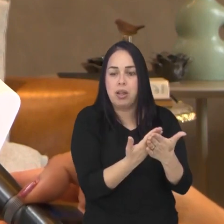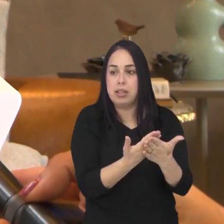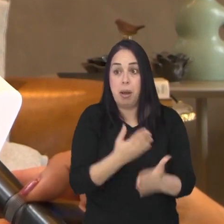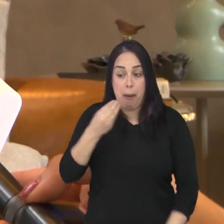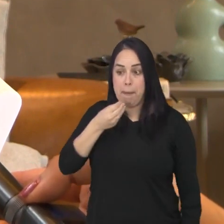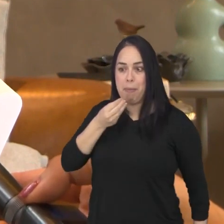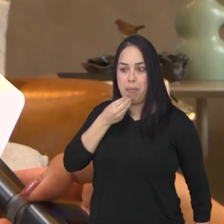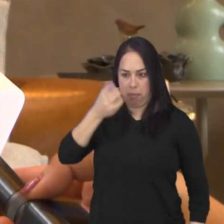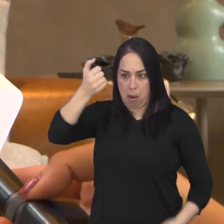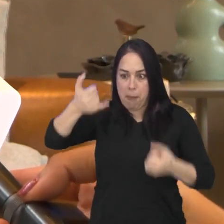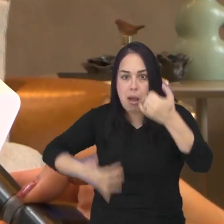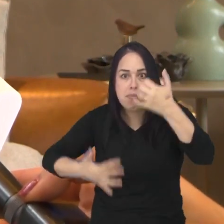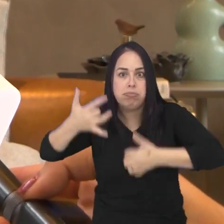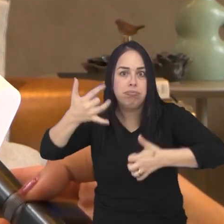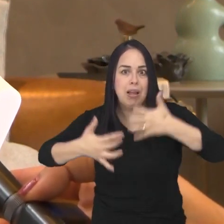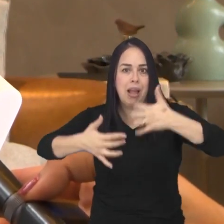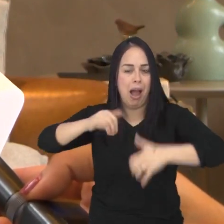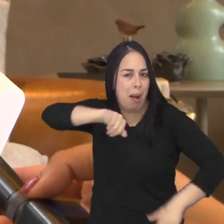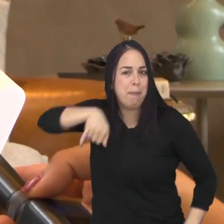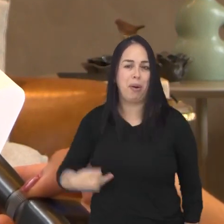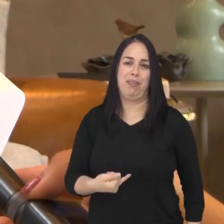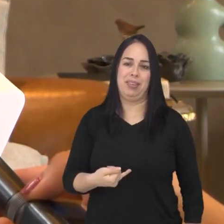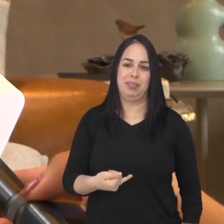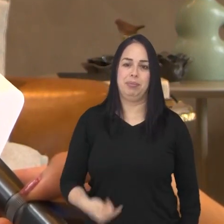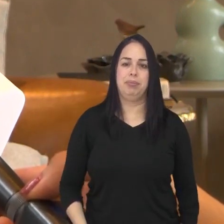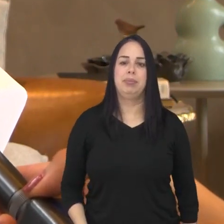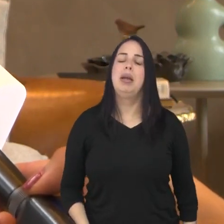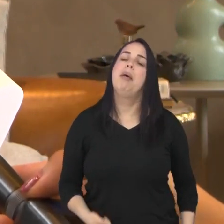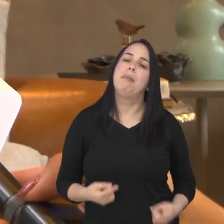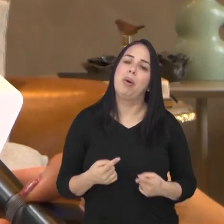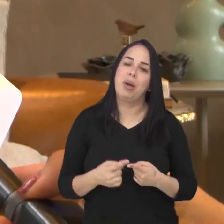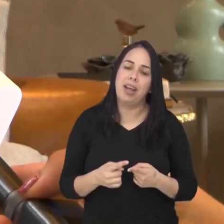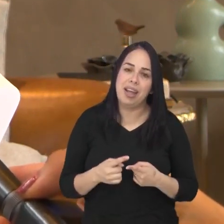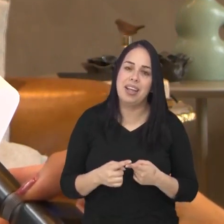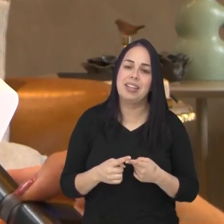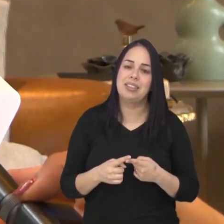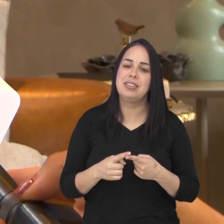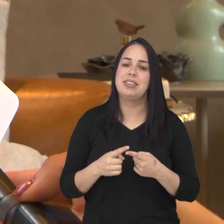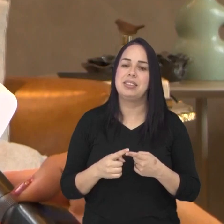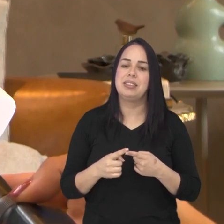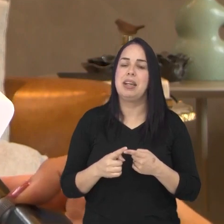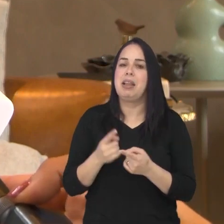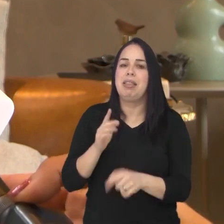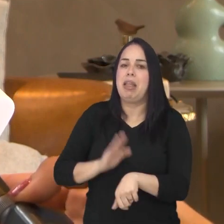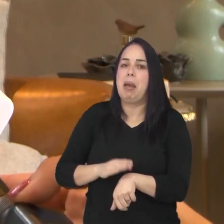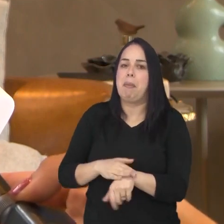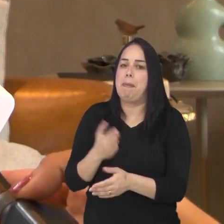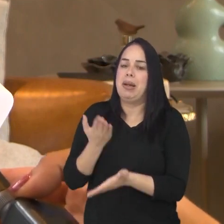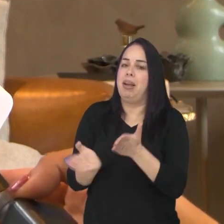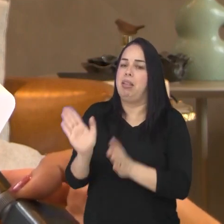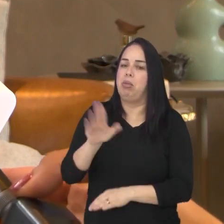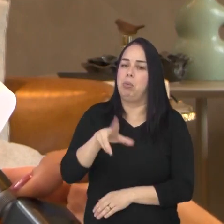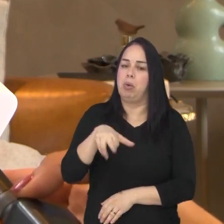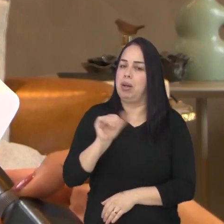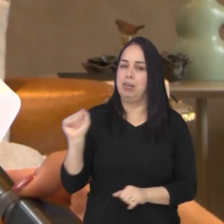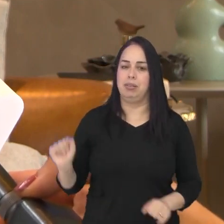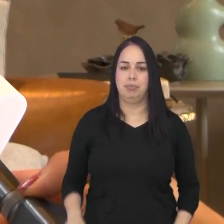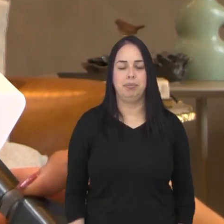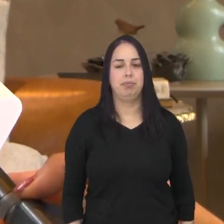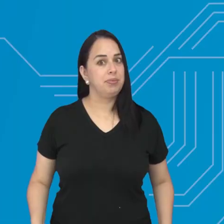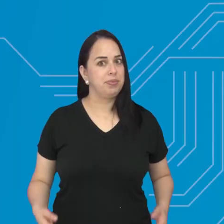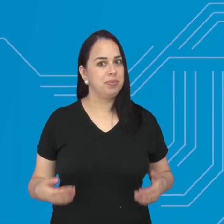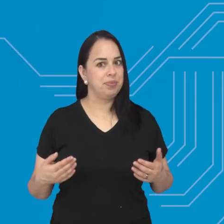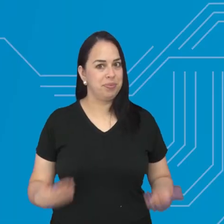viu uma oportunidade para explicar sobre o autismo, explique. Porque você nunca vai estar perdendo seu tempo, você vai estar ganhando uma